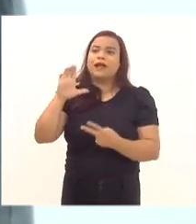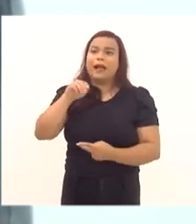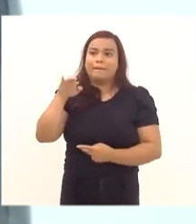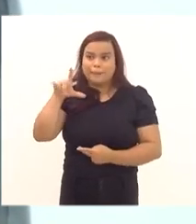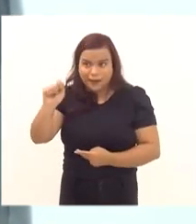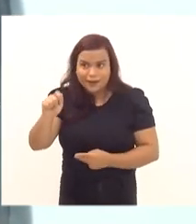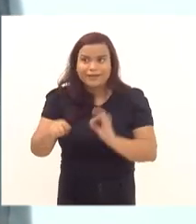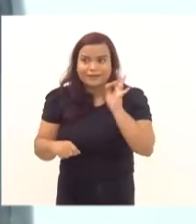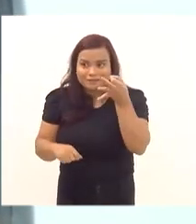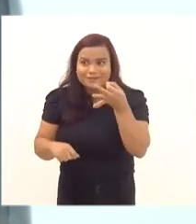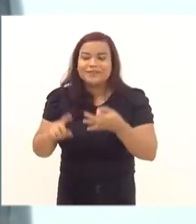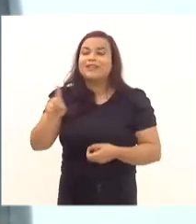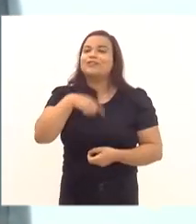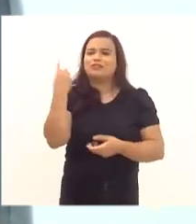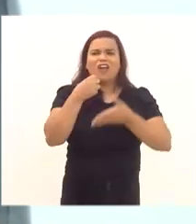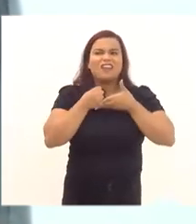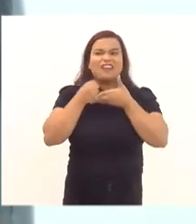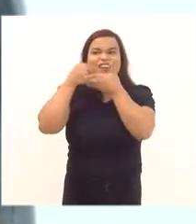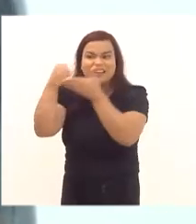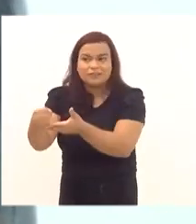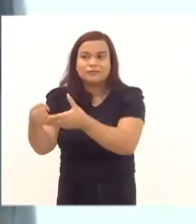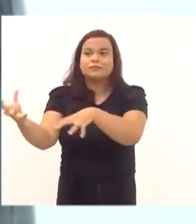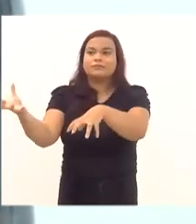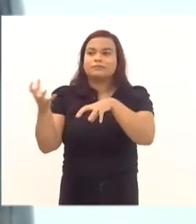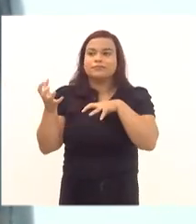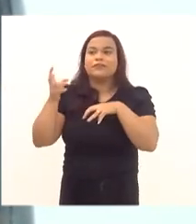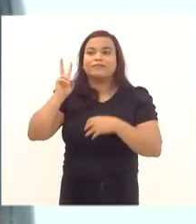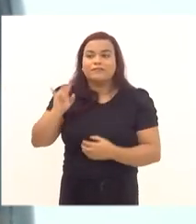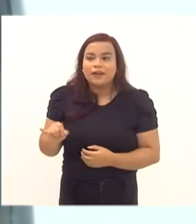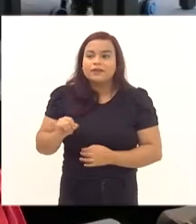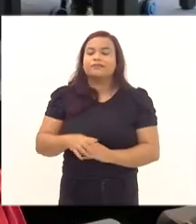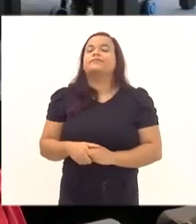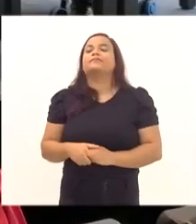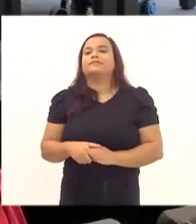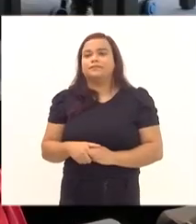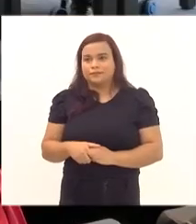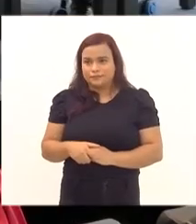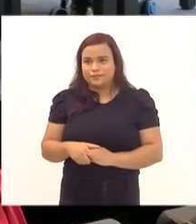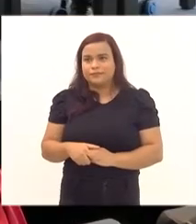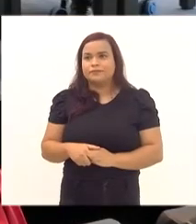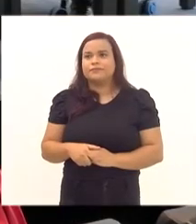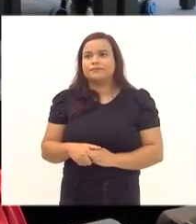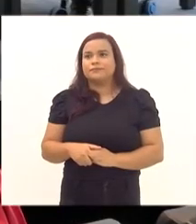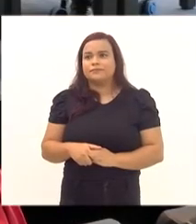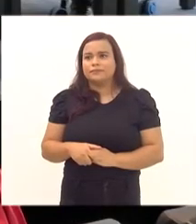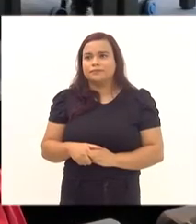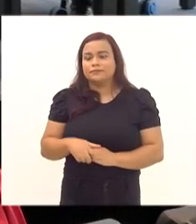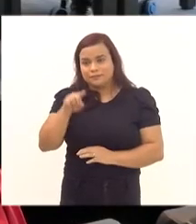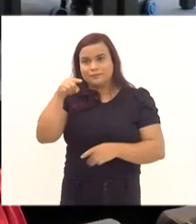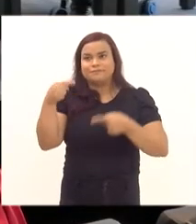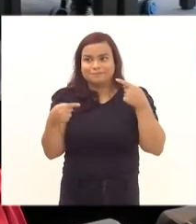Camila né a gente vai levar para lá esse esse esse debate